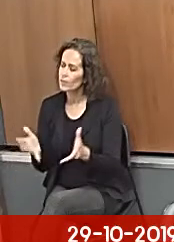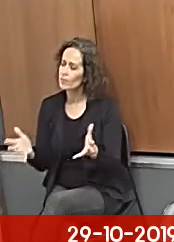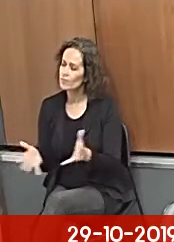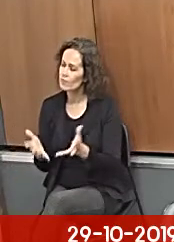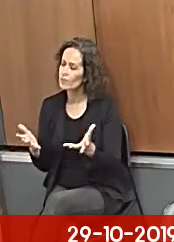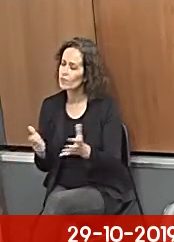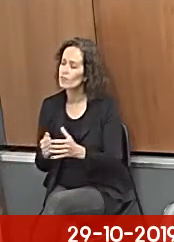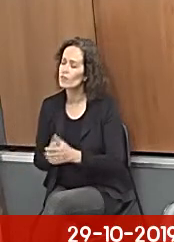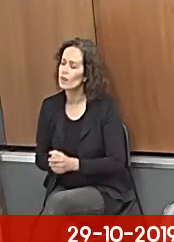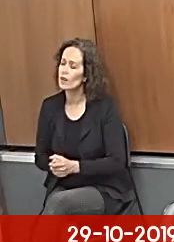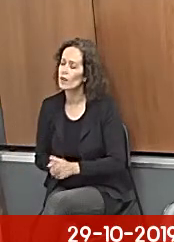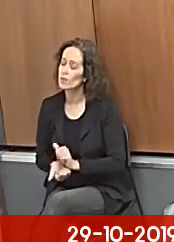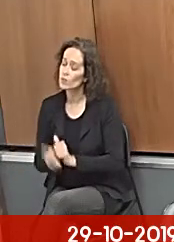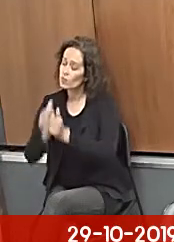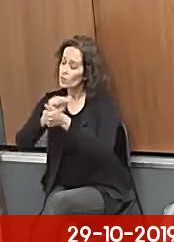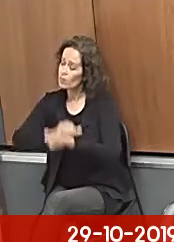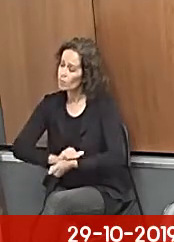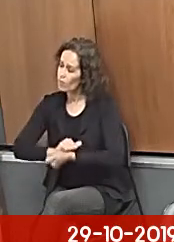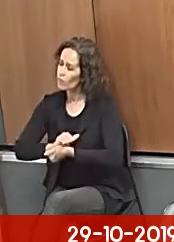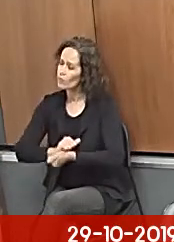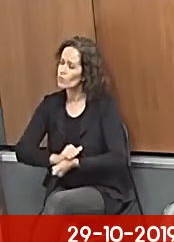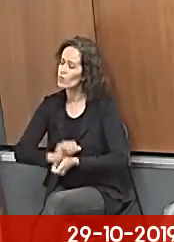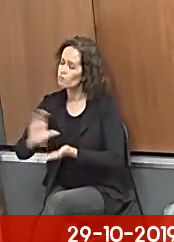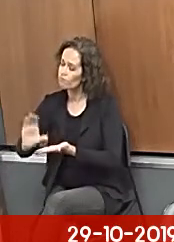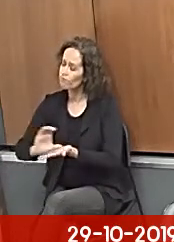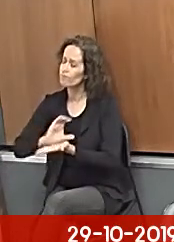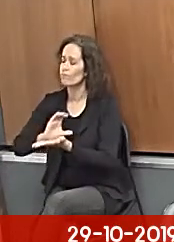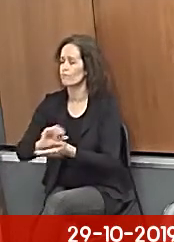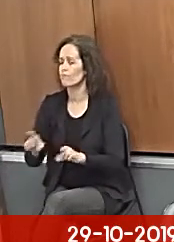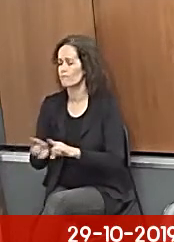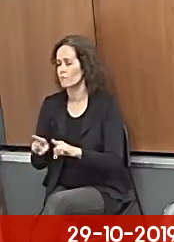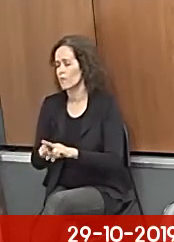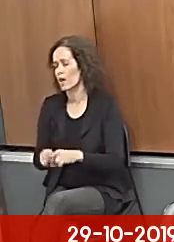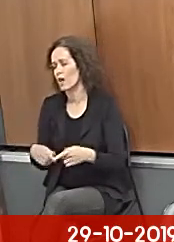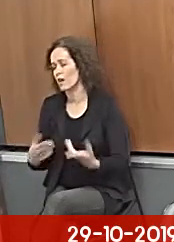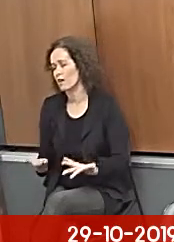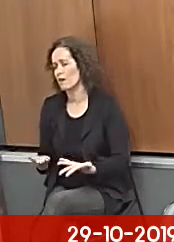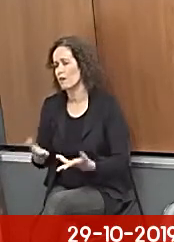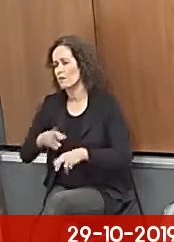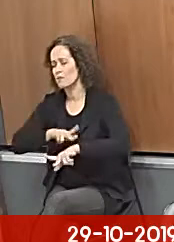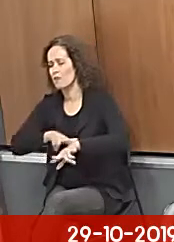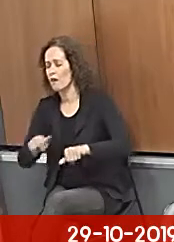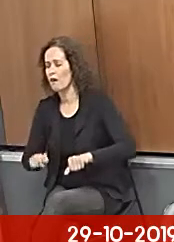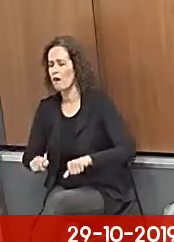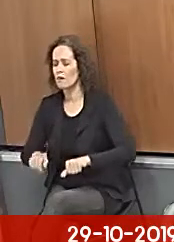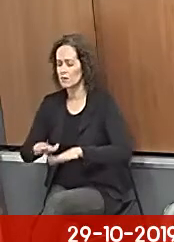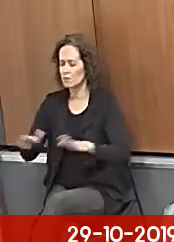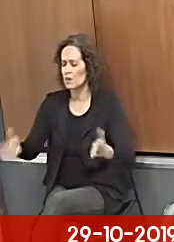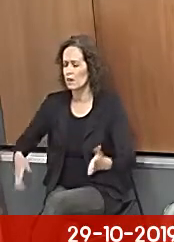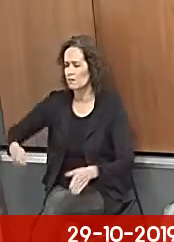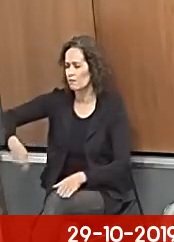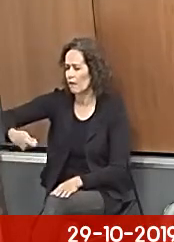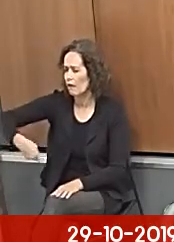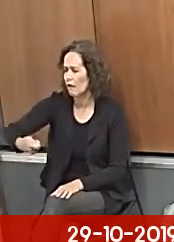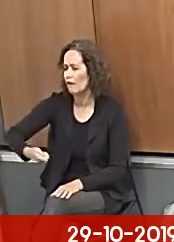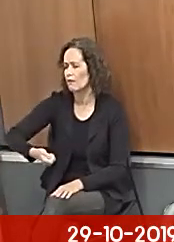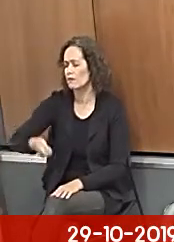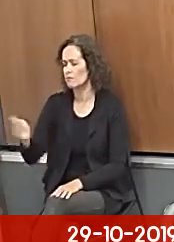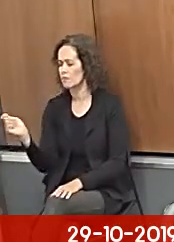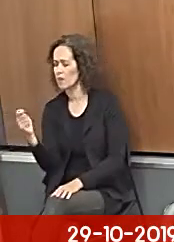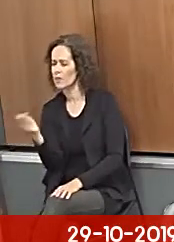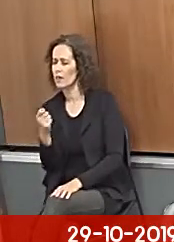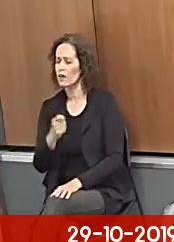um esporte de rendimento, que seja o futebol de amputados, que seja o judô, que seja o tênis de mesas, que seja o